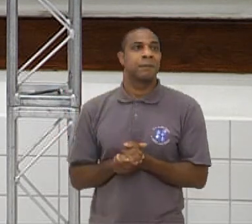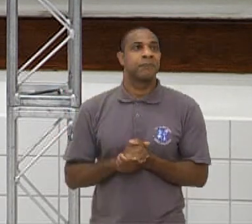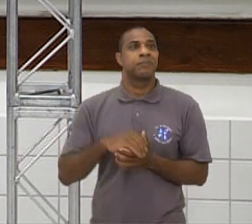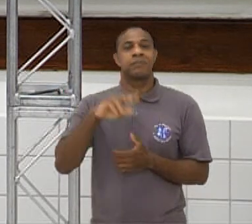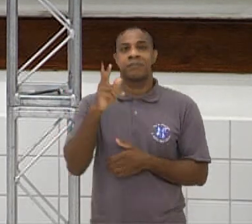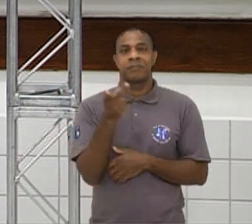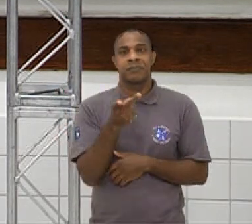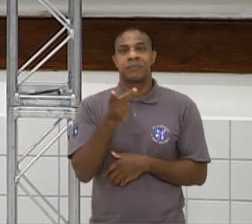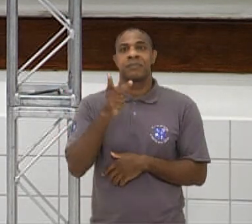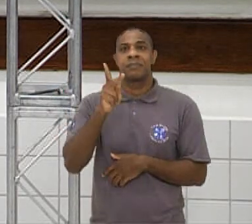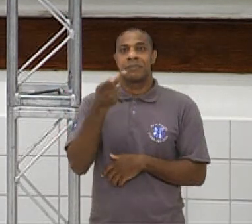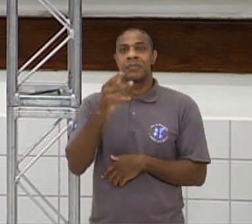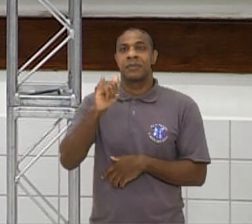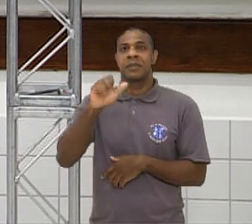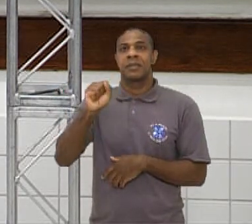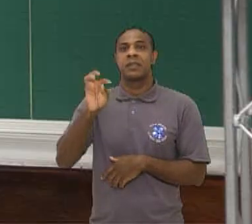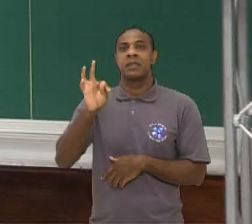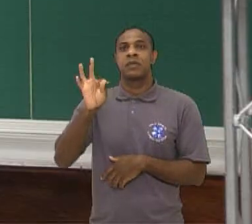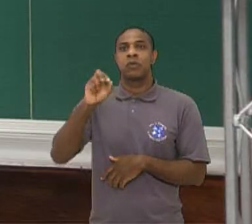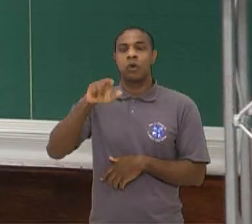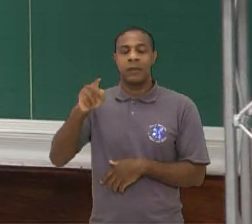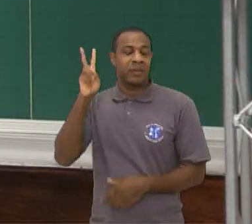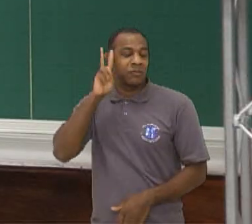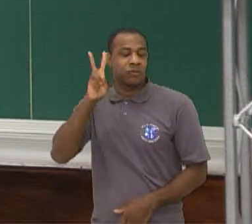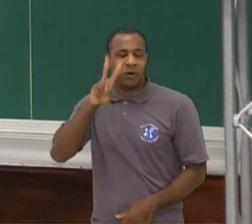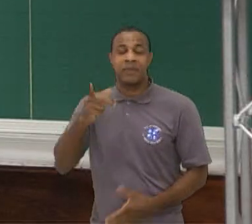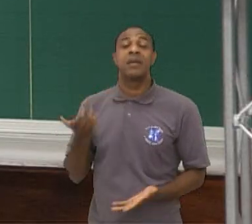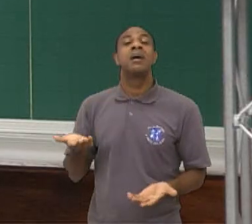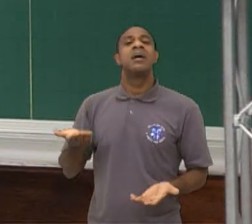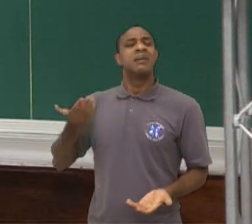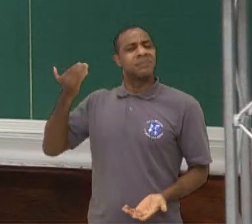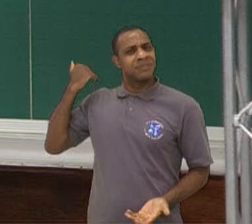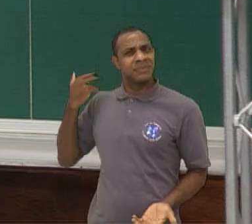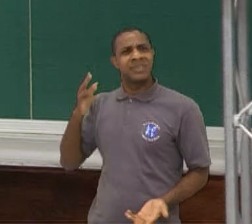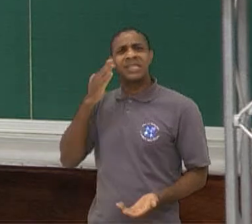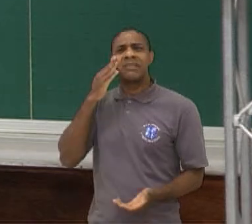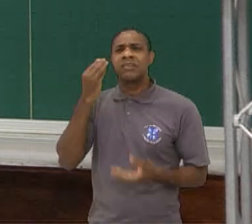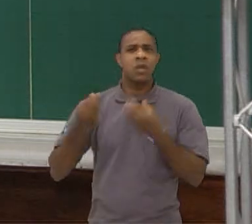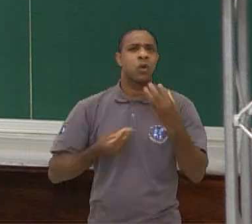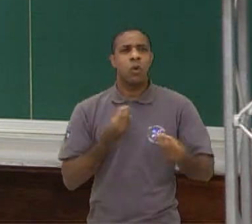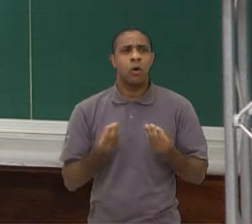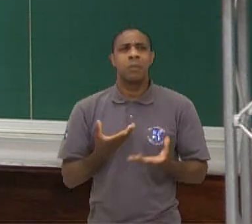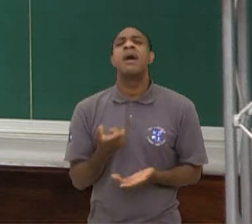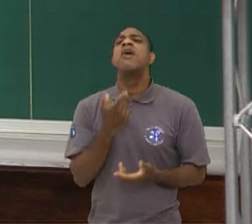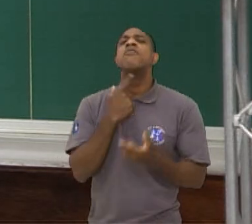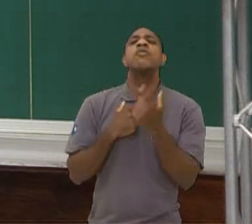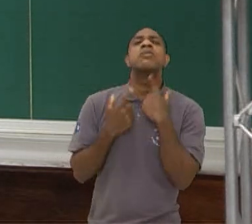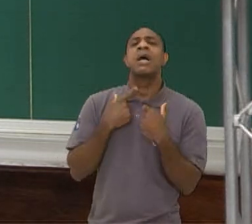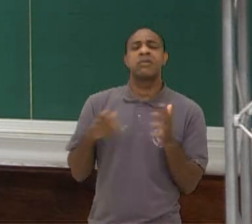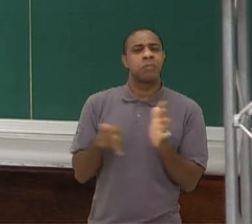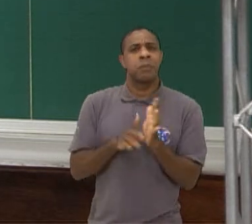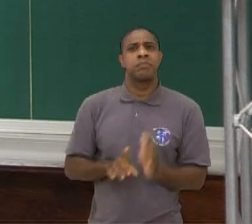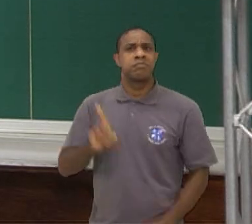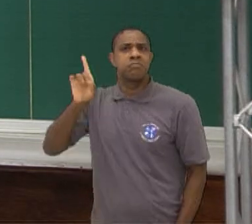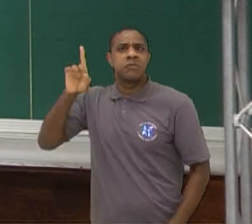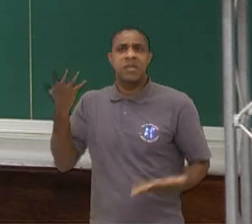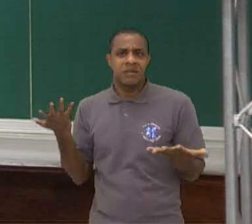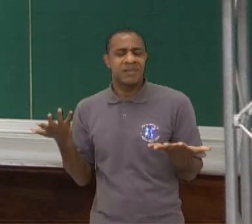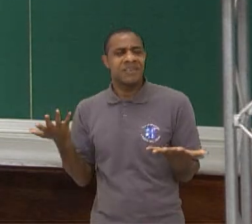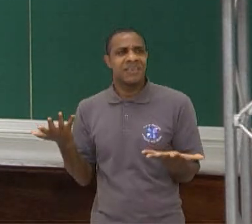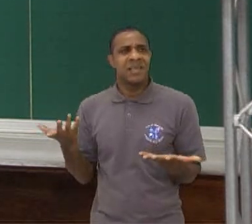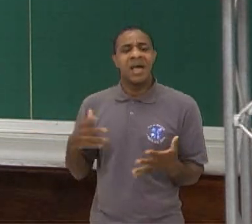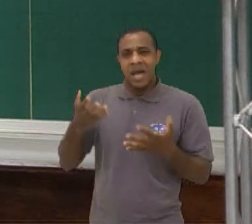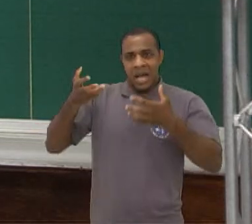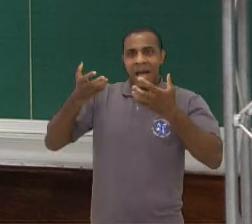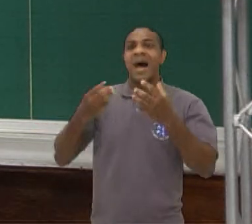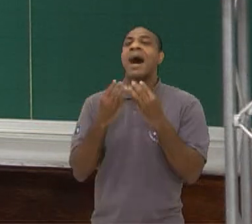Até a Idade Moderna, a história ela é entendida como uma vontade divina. E o Marx explica que não,